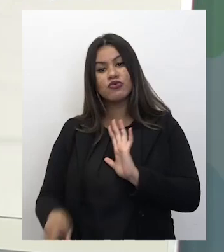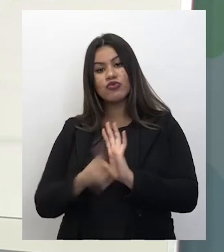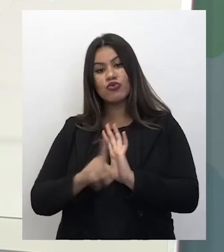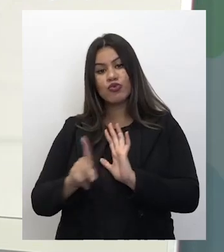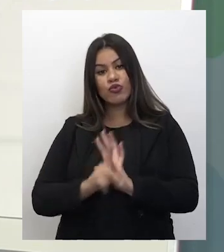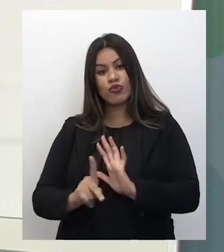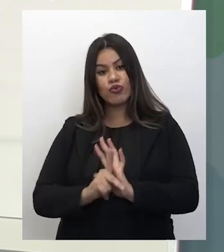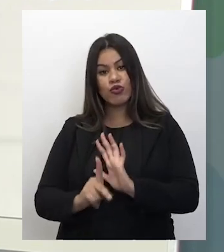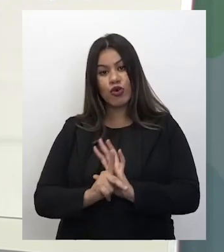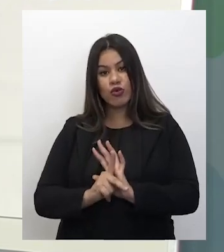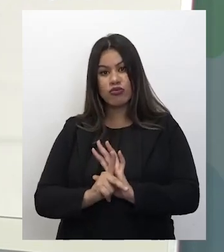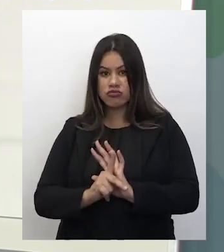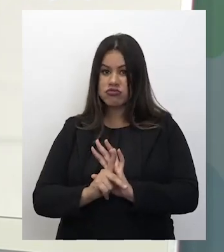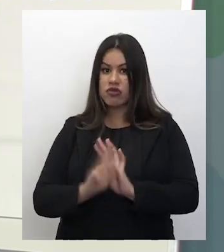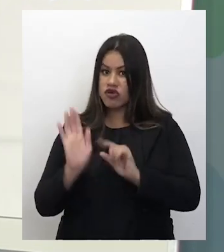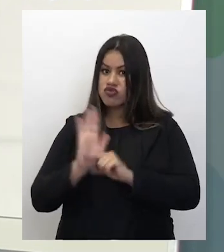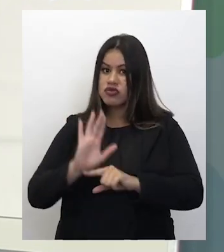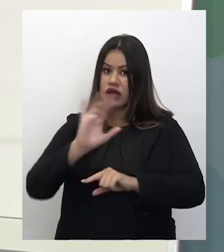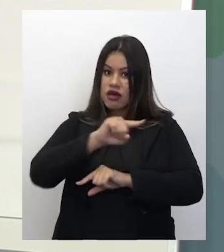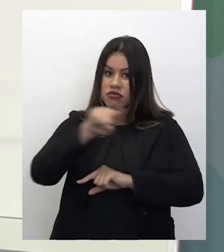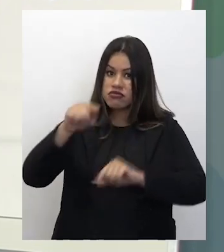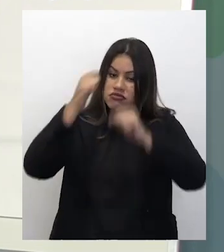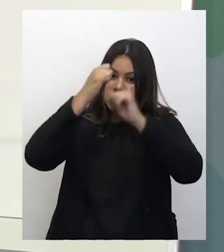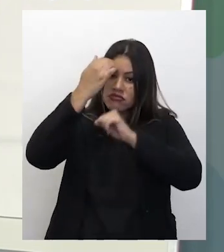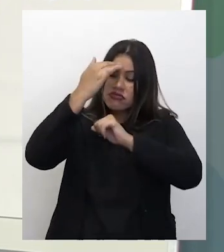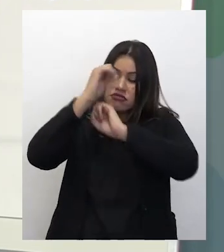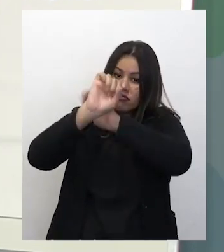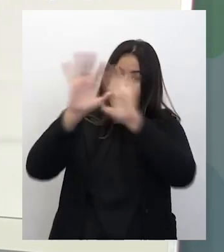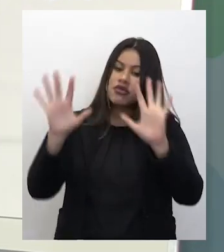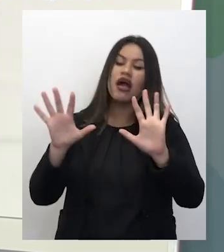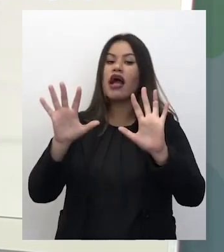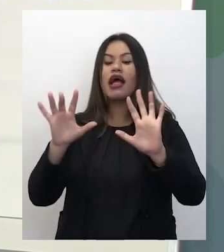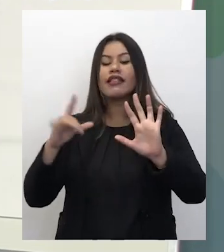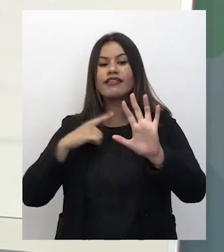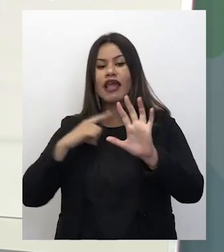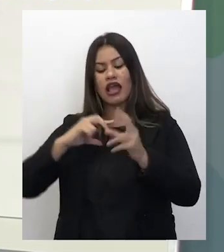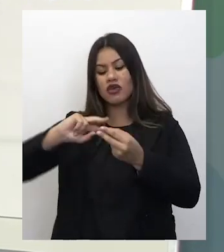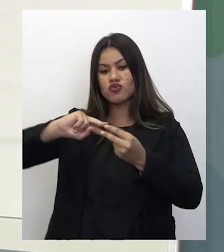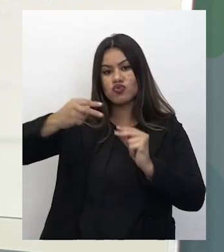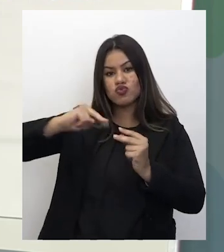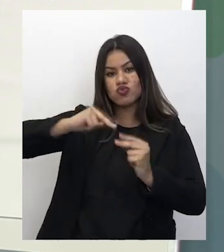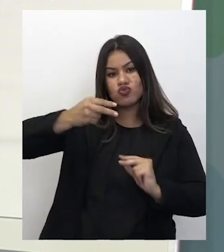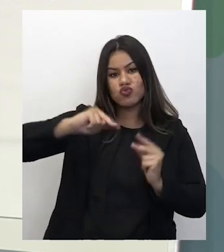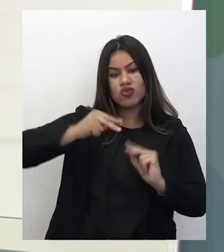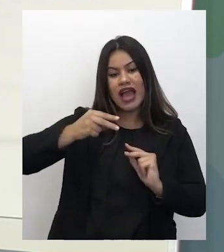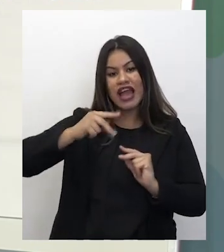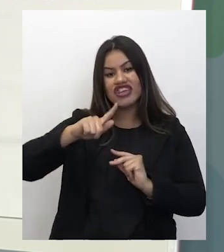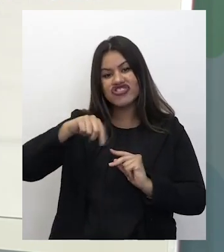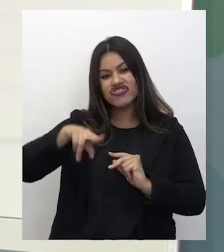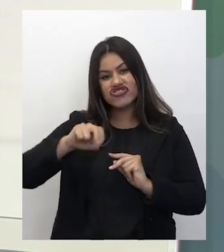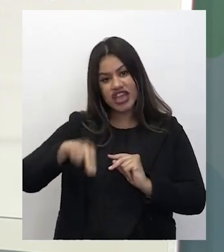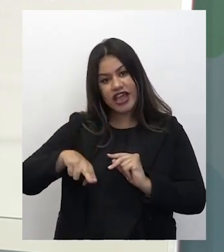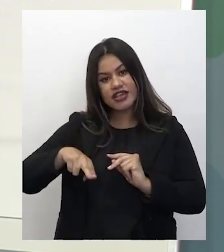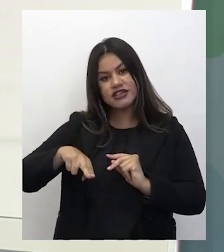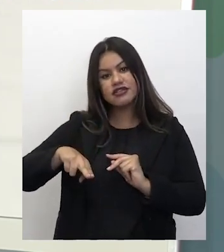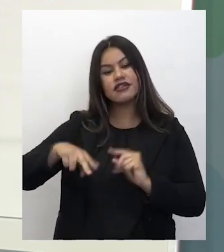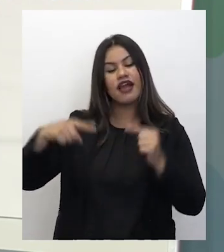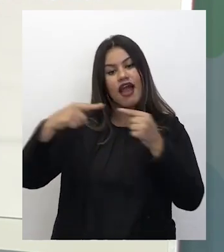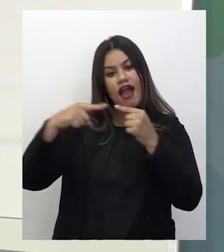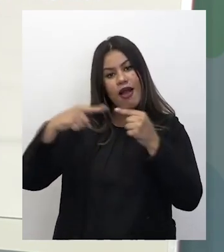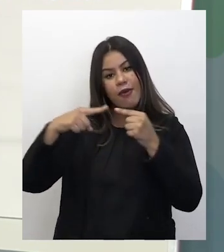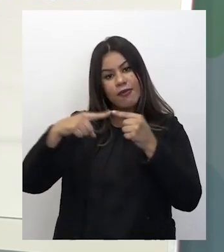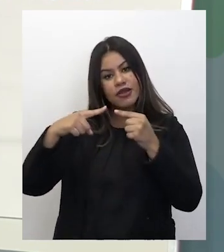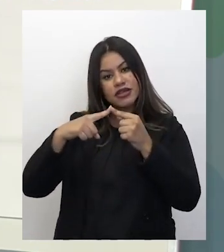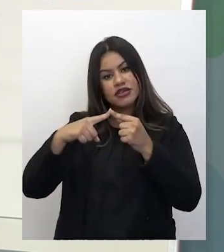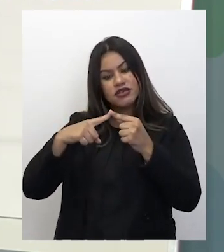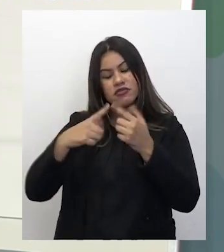Tem que ficar bem claro. Para cada característica eu vou ter um trechinho do DNA lá que a gente chama de gene, né? que vai dar origem. Então eu